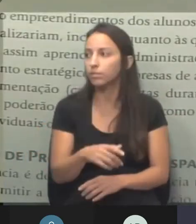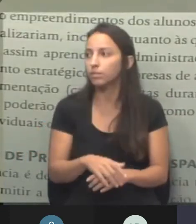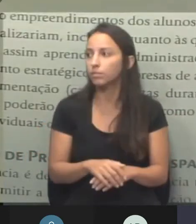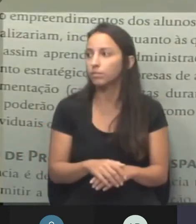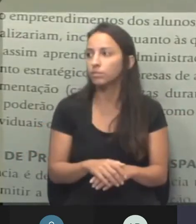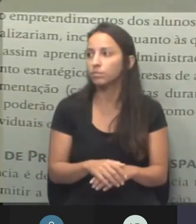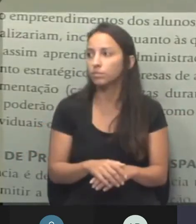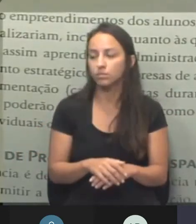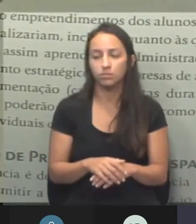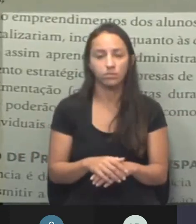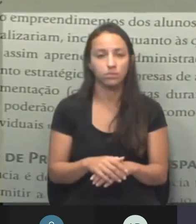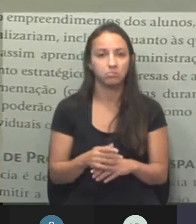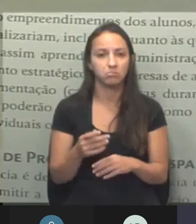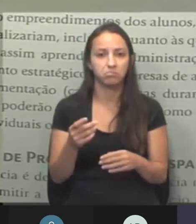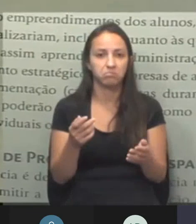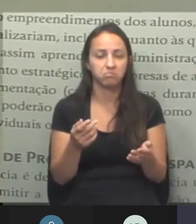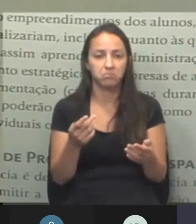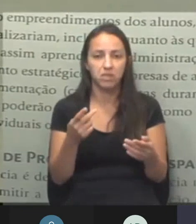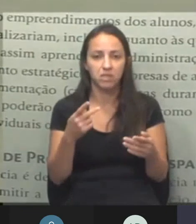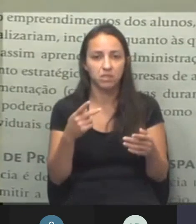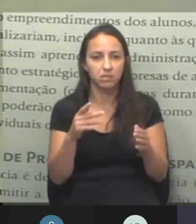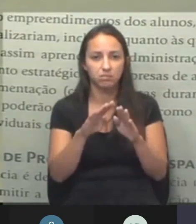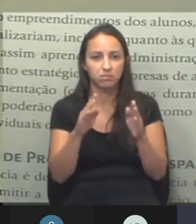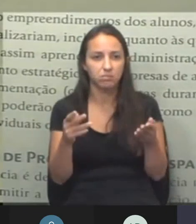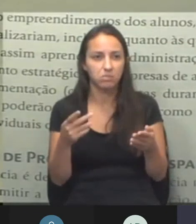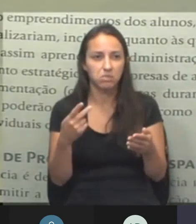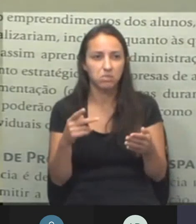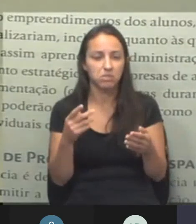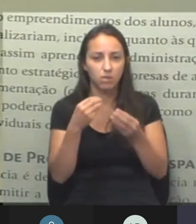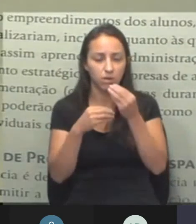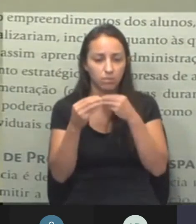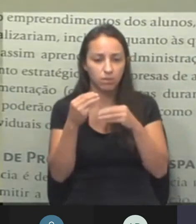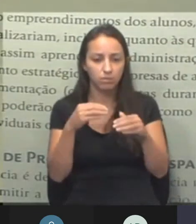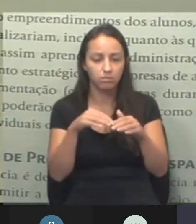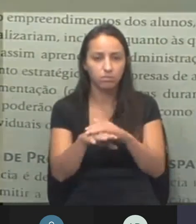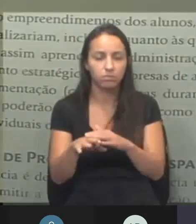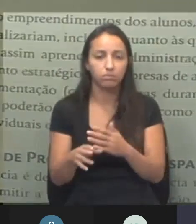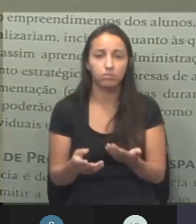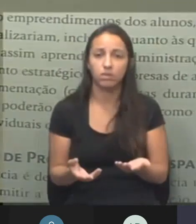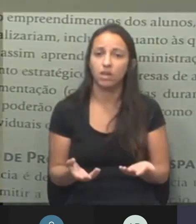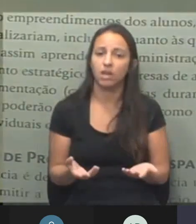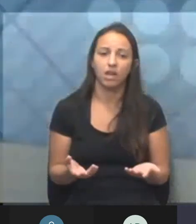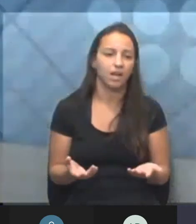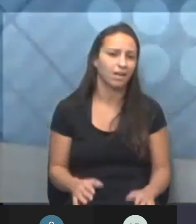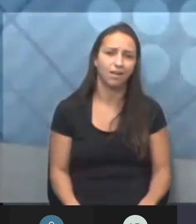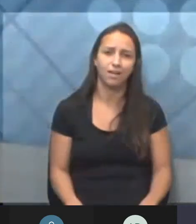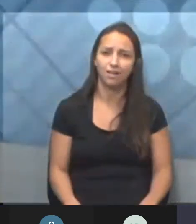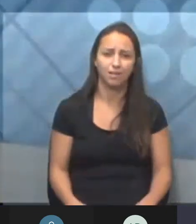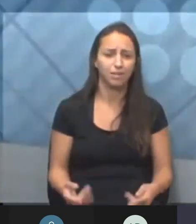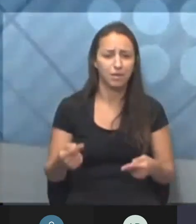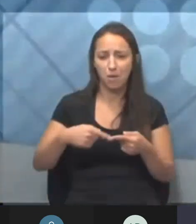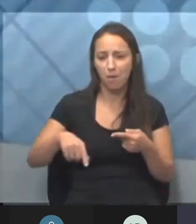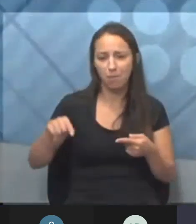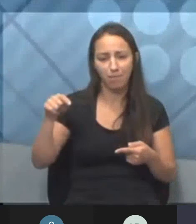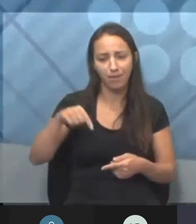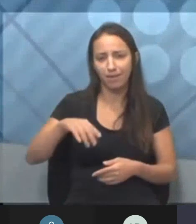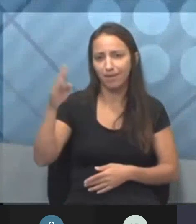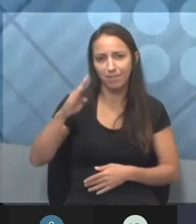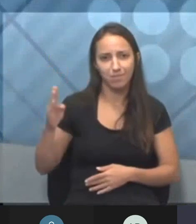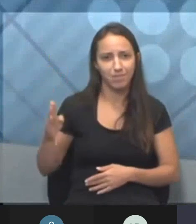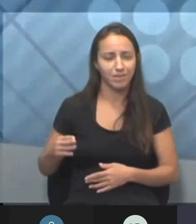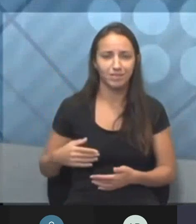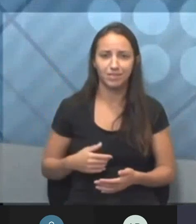seu próprio alimento, tá bem? Professora, isso é absolutamente fora da nossa realidade. No Brasil isso